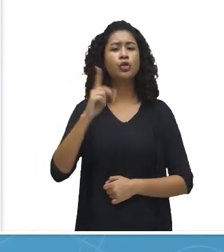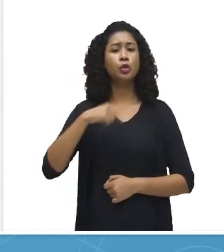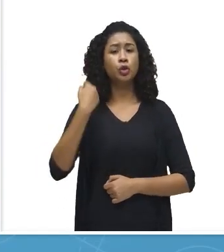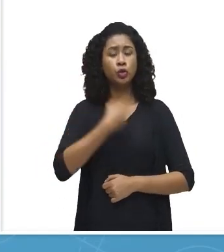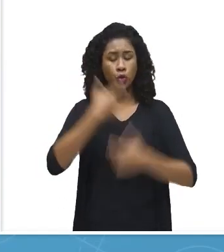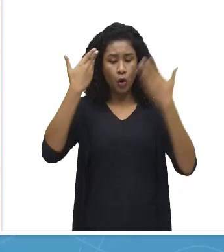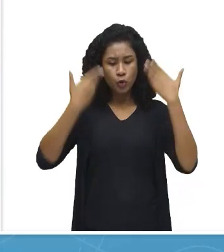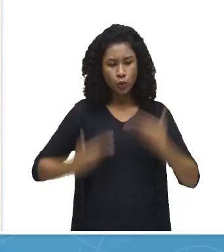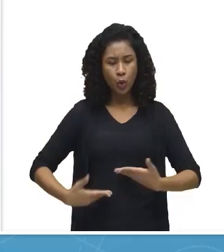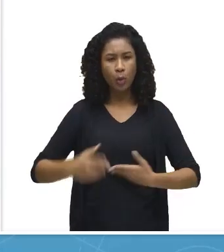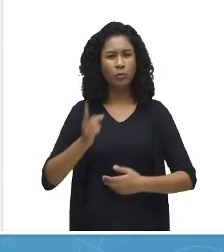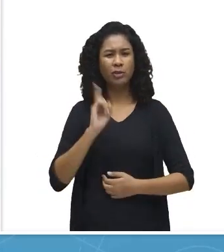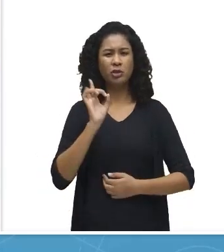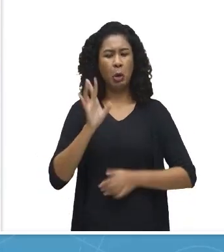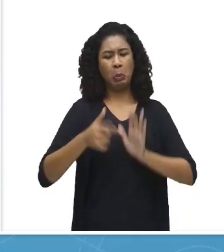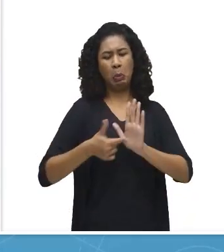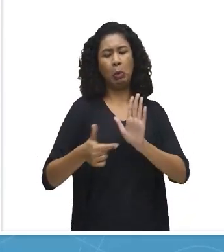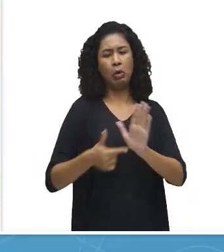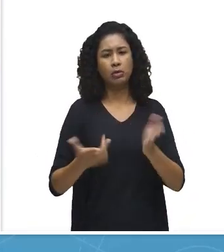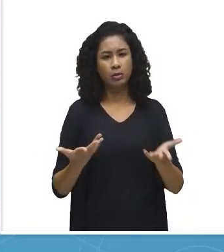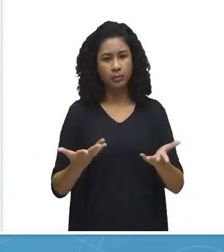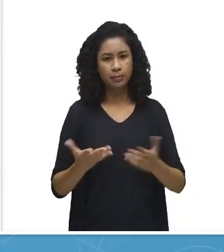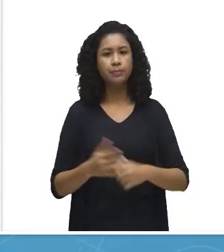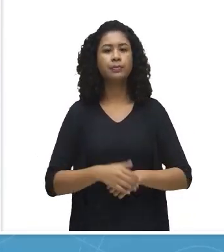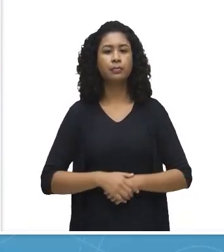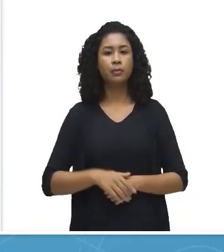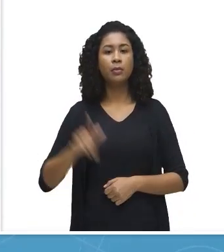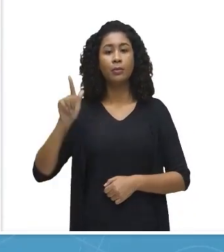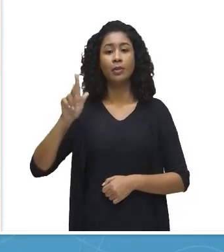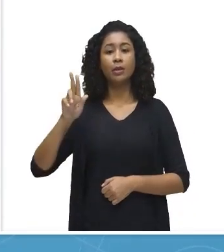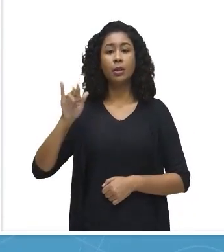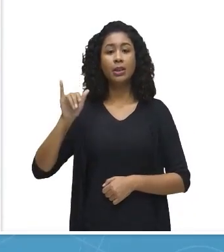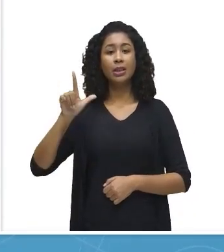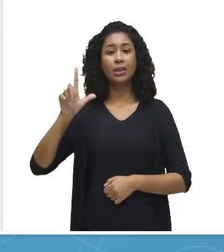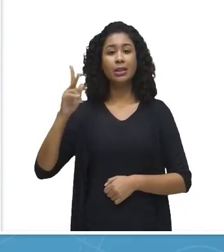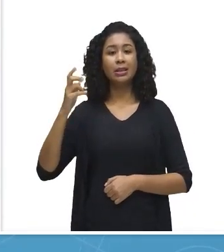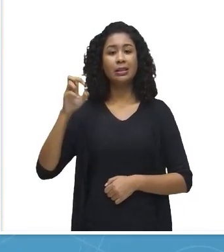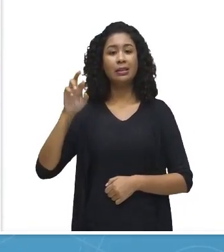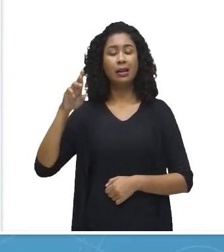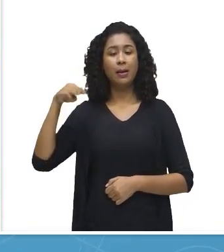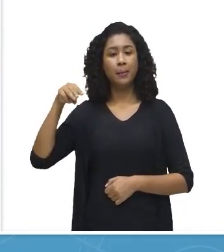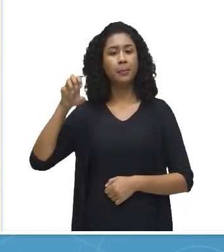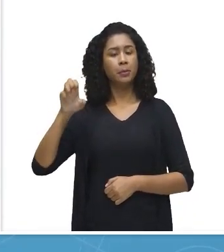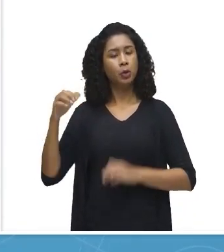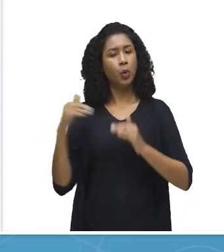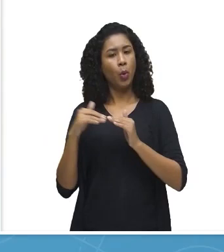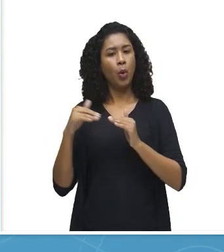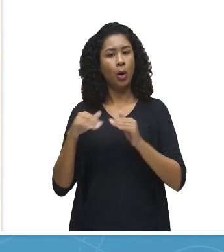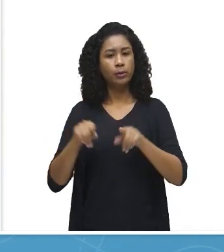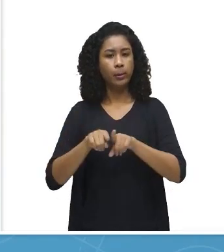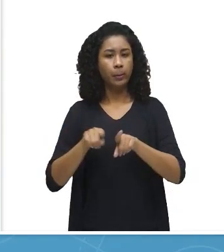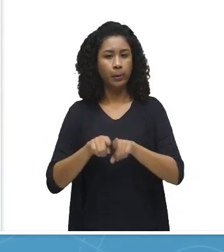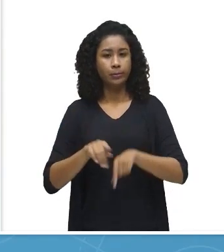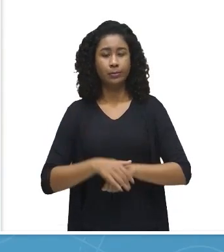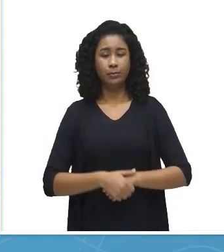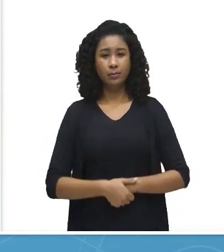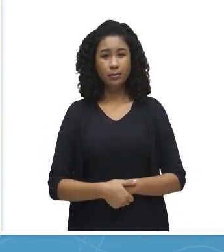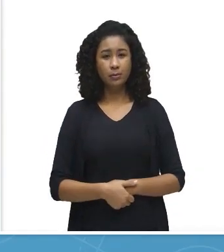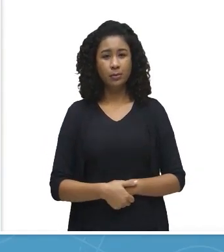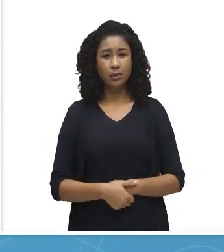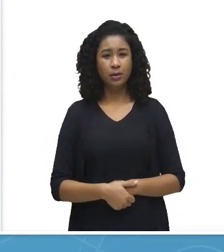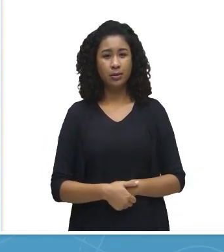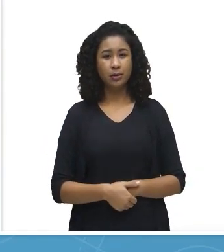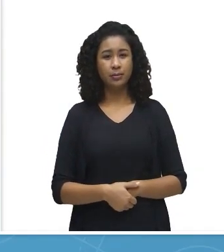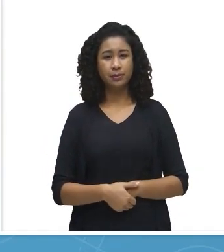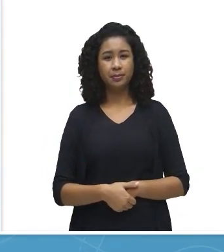nossa aparência. O Guilherme também concorda com o que a Casey colocou, né?